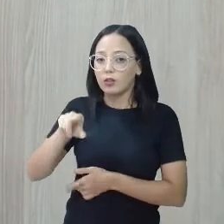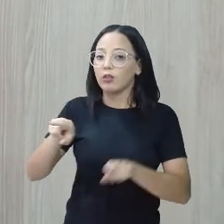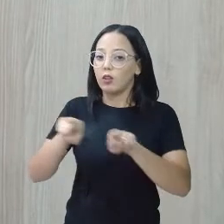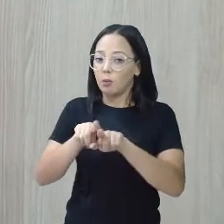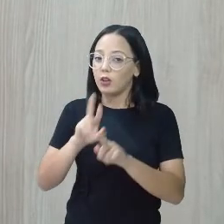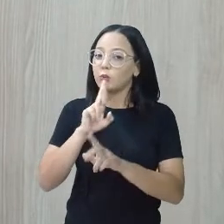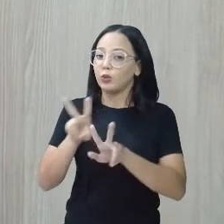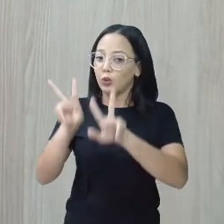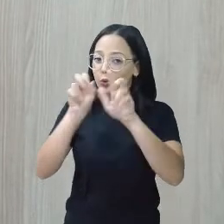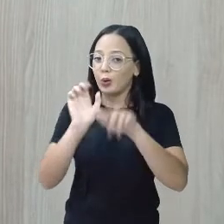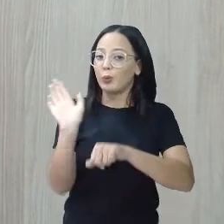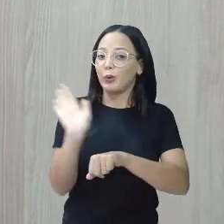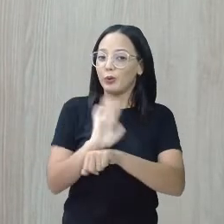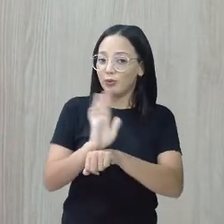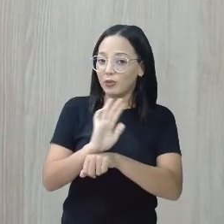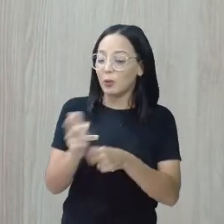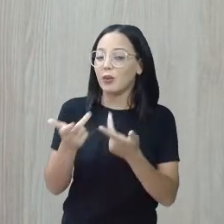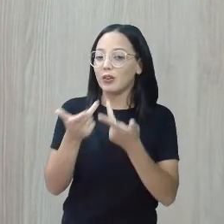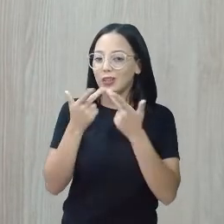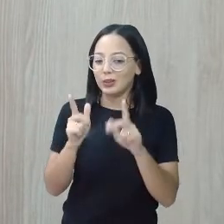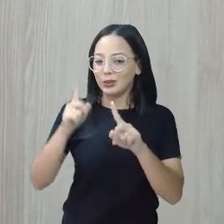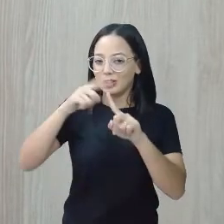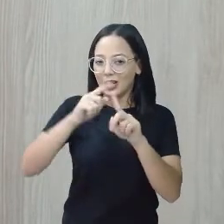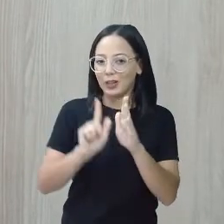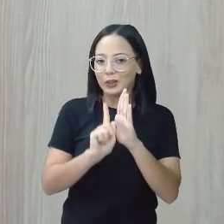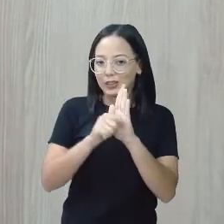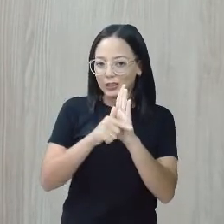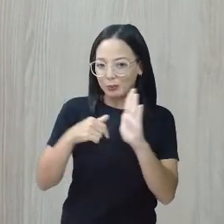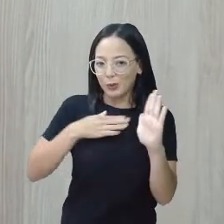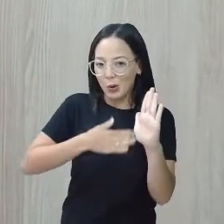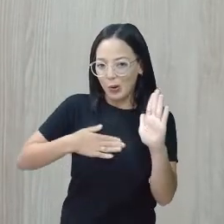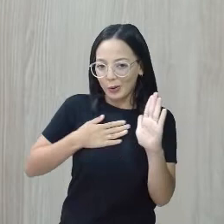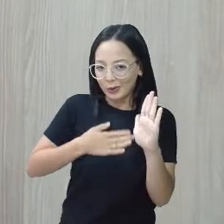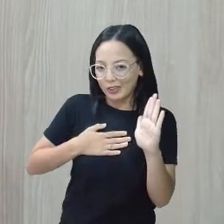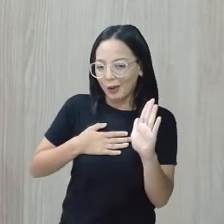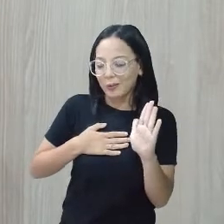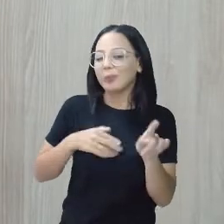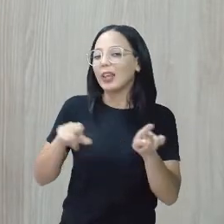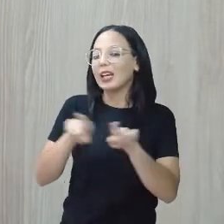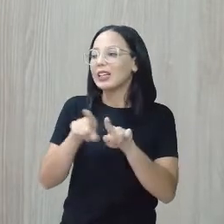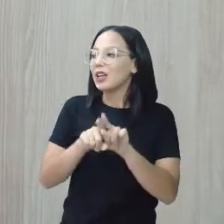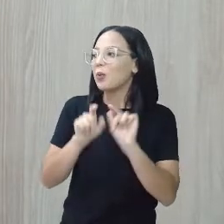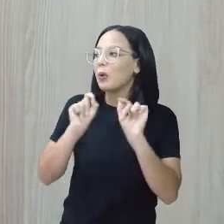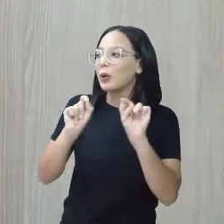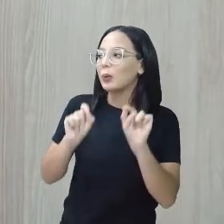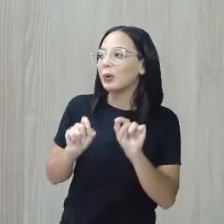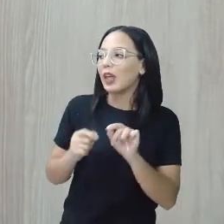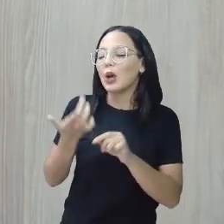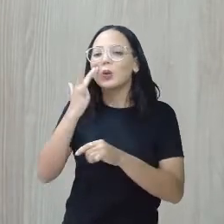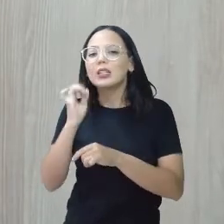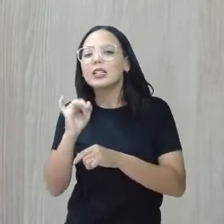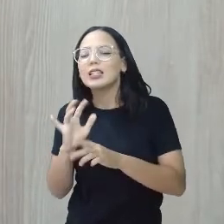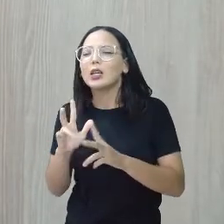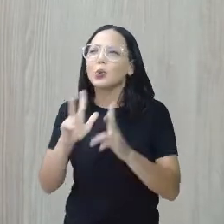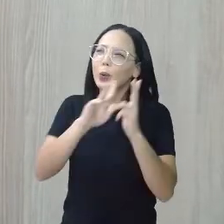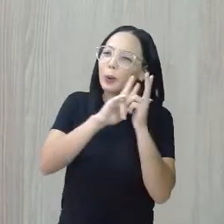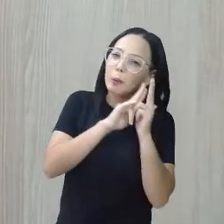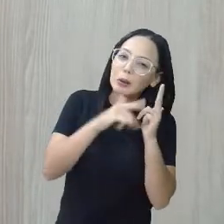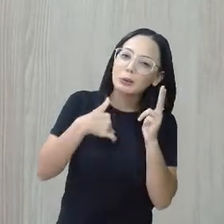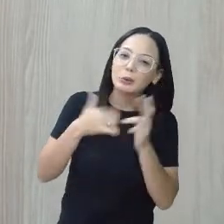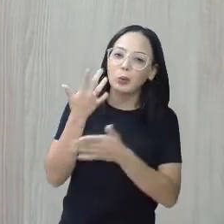sobre o filme, dizendo aqui o gênero que ele gosta. E tá... não sei se o povo tá dormindo. Será que o povo tá dormindo?